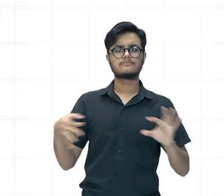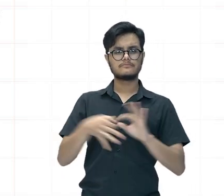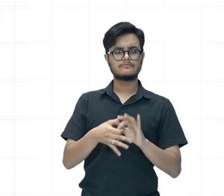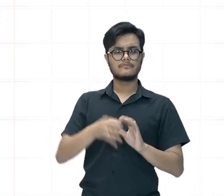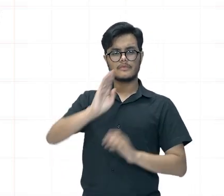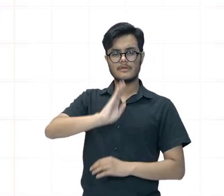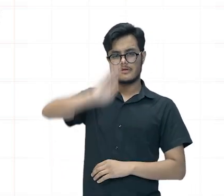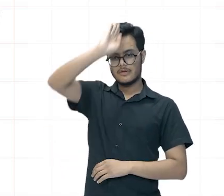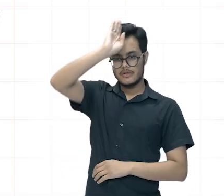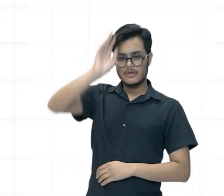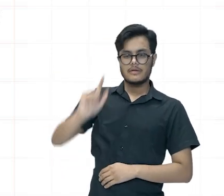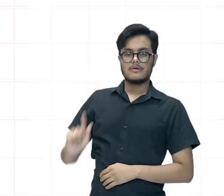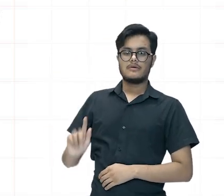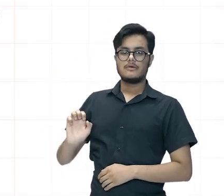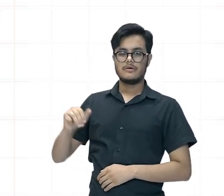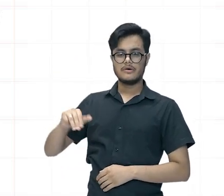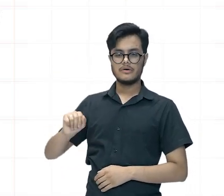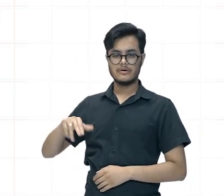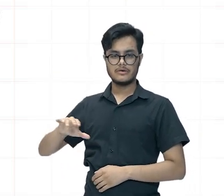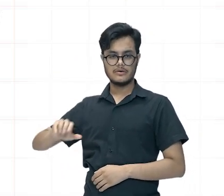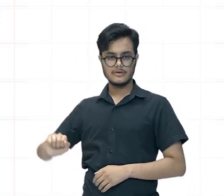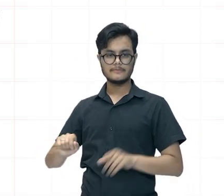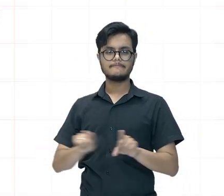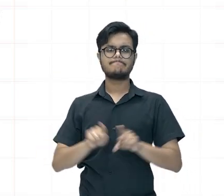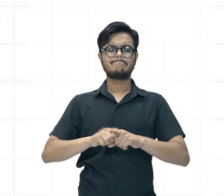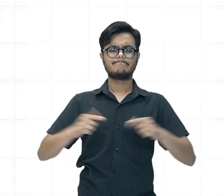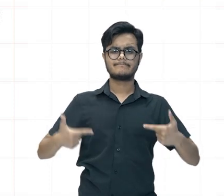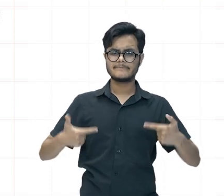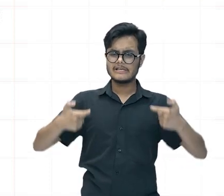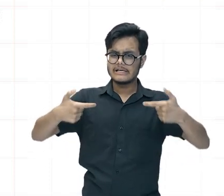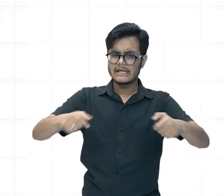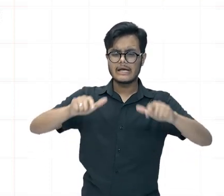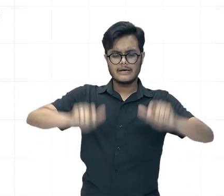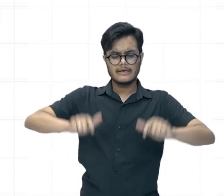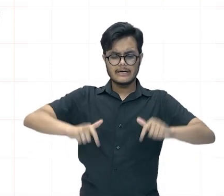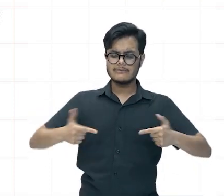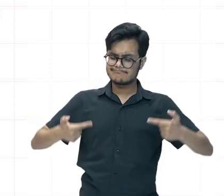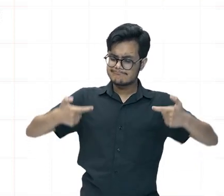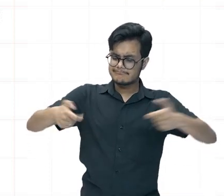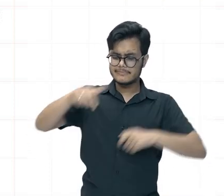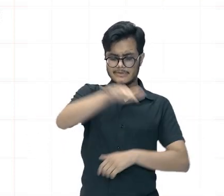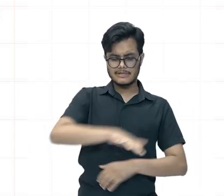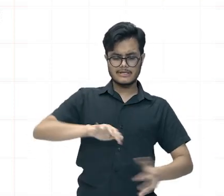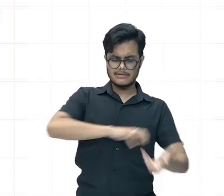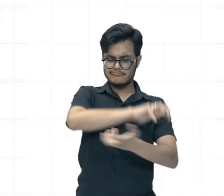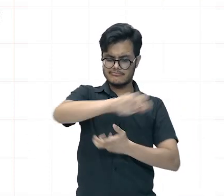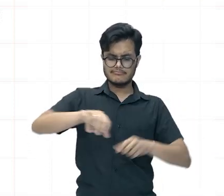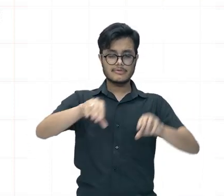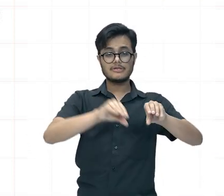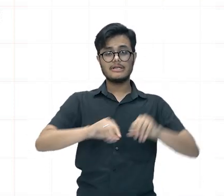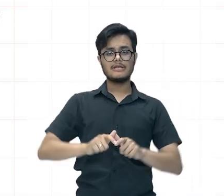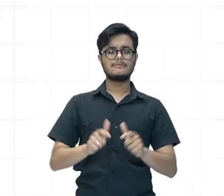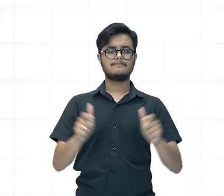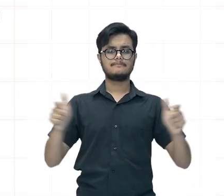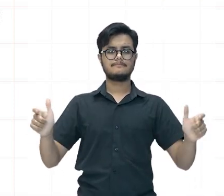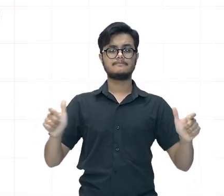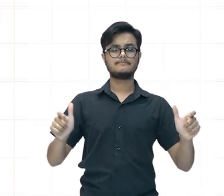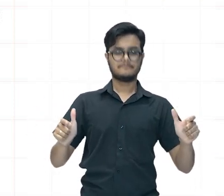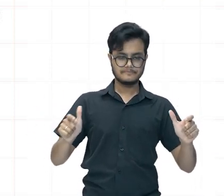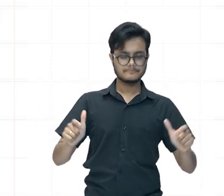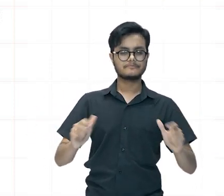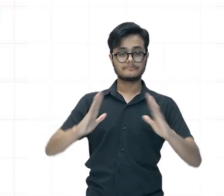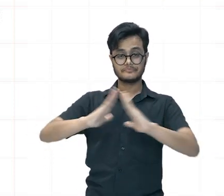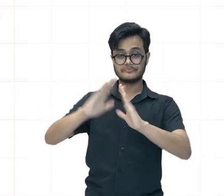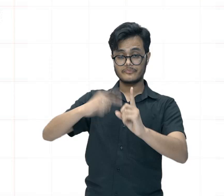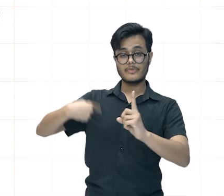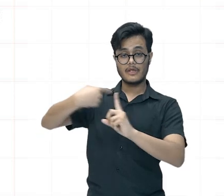tradições típicas de povos germânicos e românicos, né? Essa fusão. Temos, então, guerras para o aumento territorial, isso era comum,